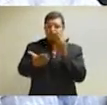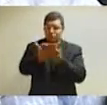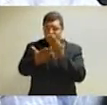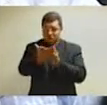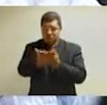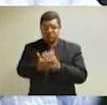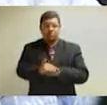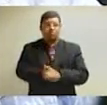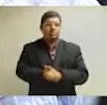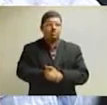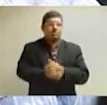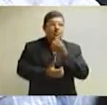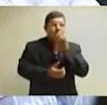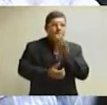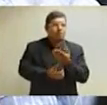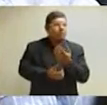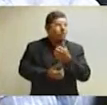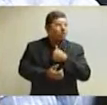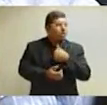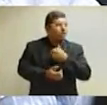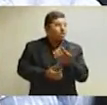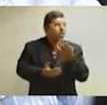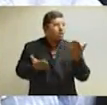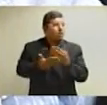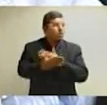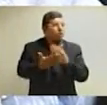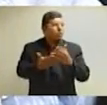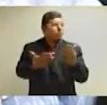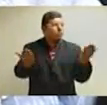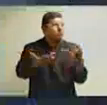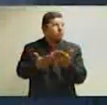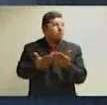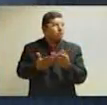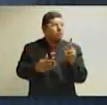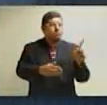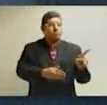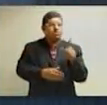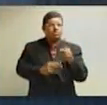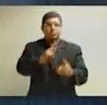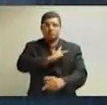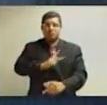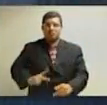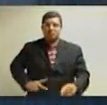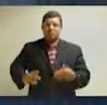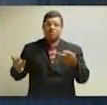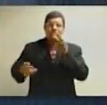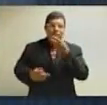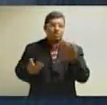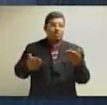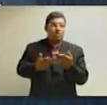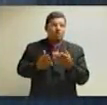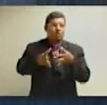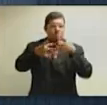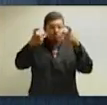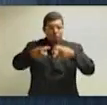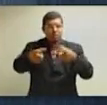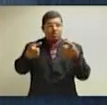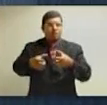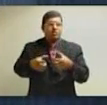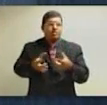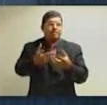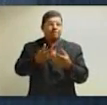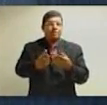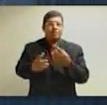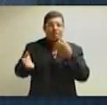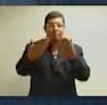estudei. Portanto, eu quero inicialmente, senhor presidente, ressaltar o ambiente em que